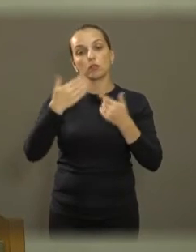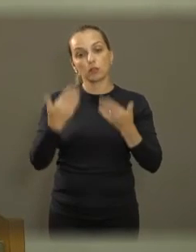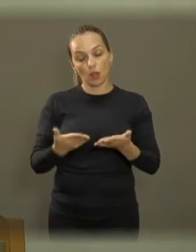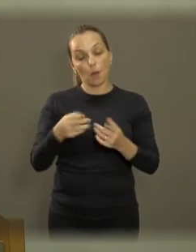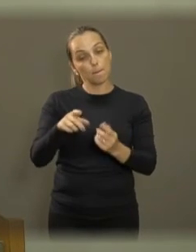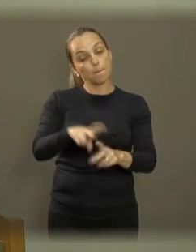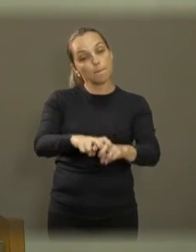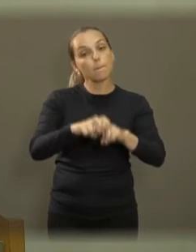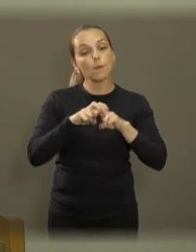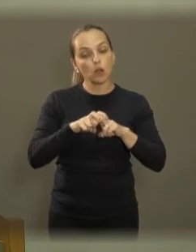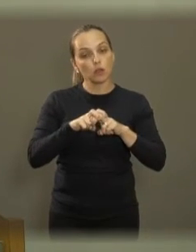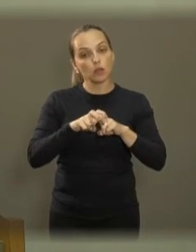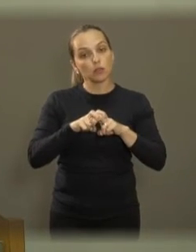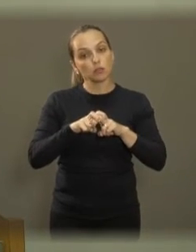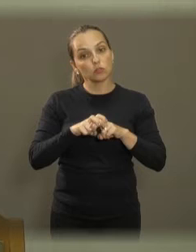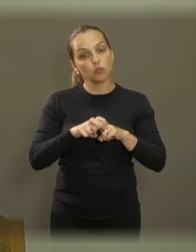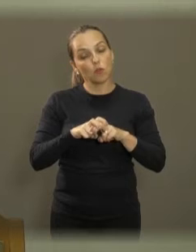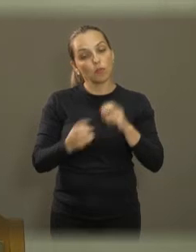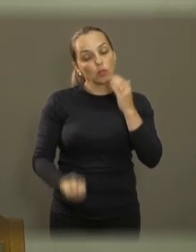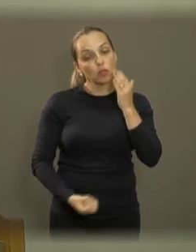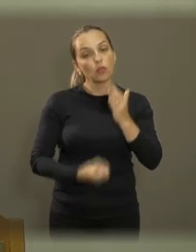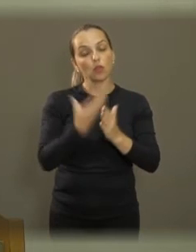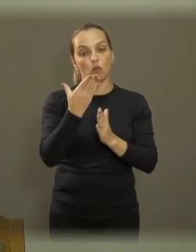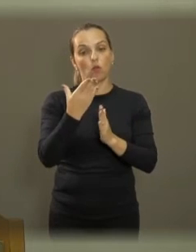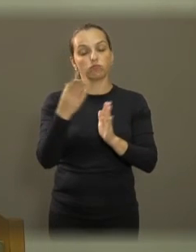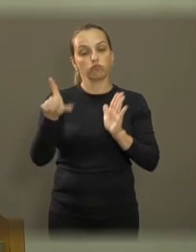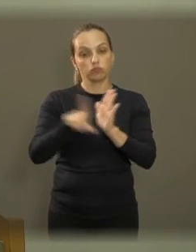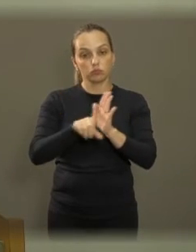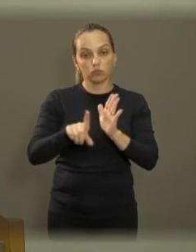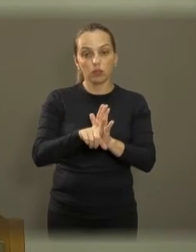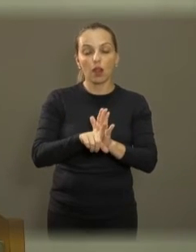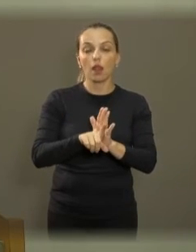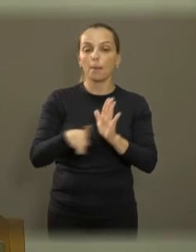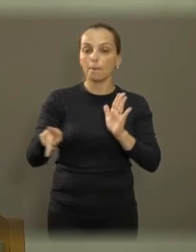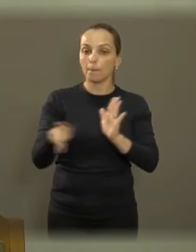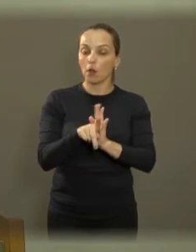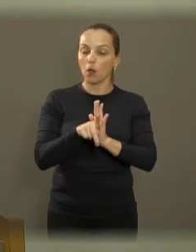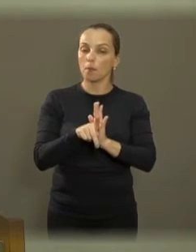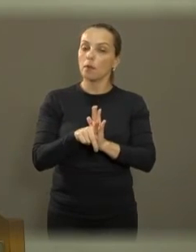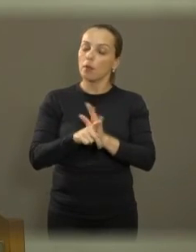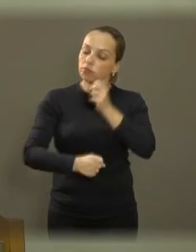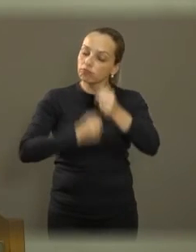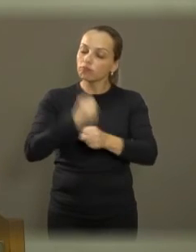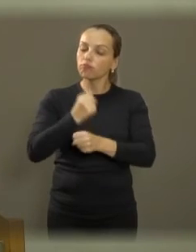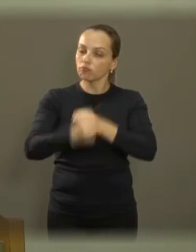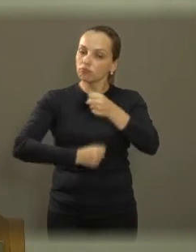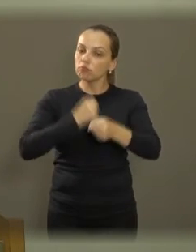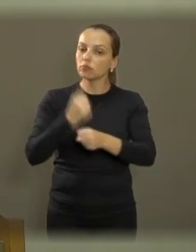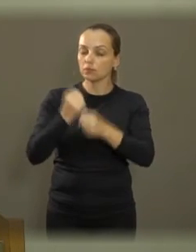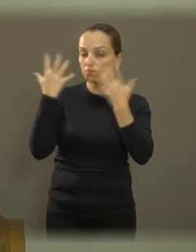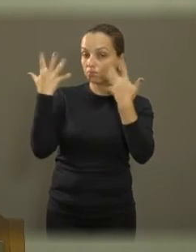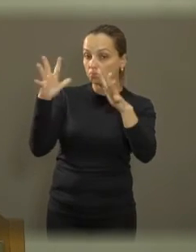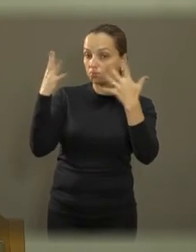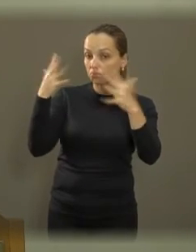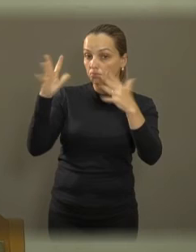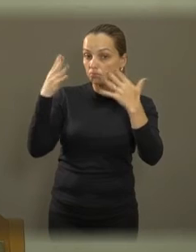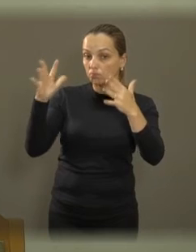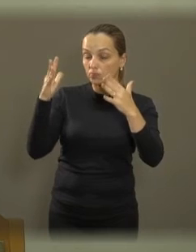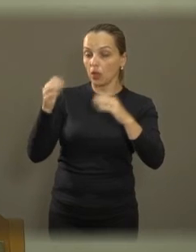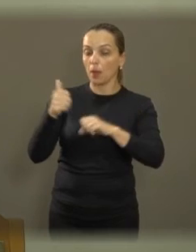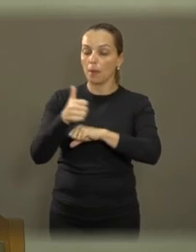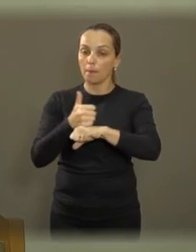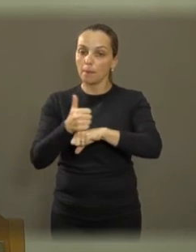foi criado em parceria com o Conselho Regional de Farmácia exatamente para anualmente estar homenageando